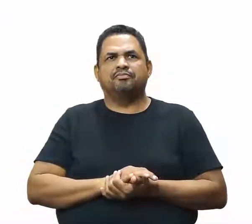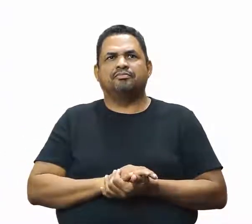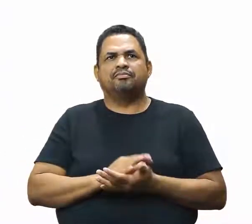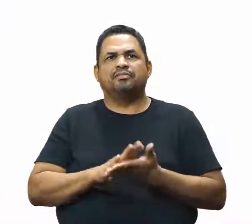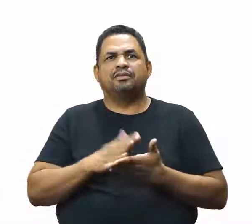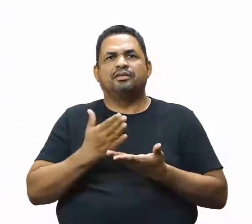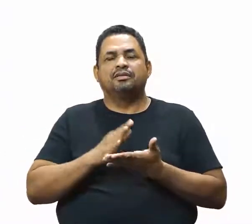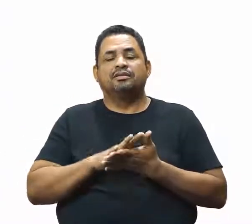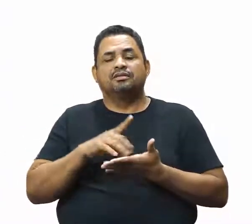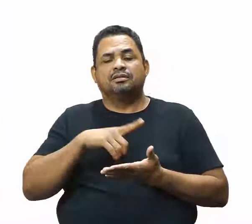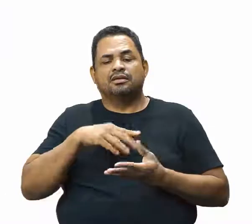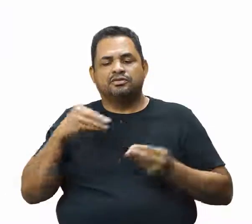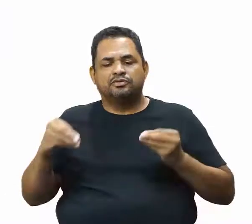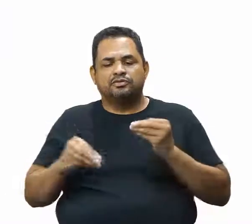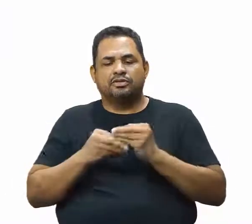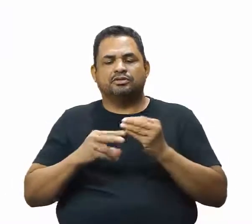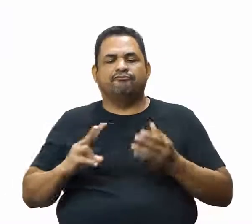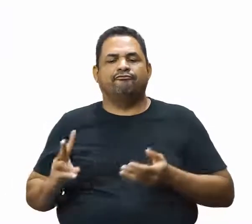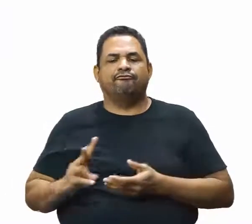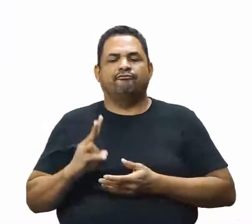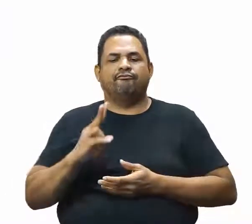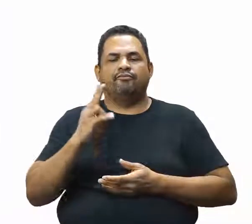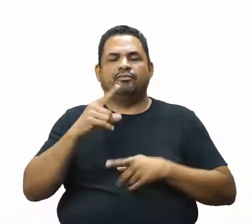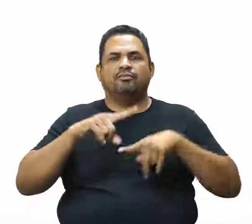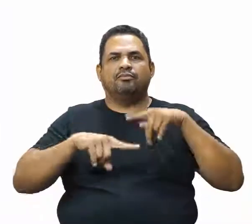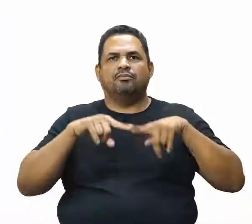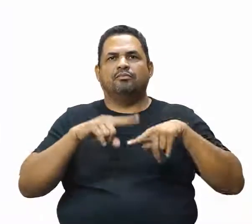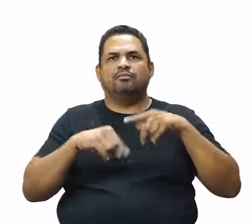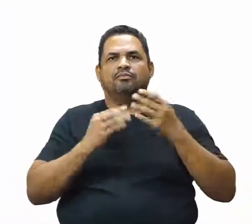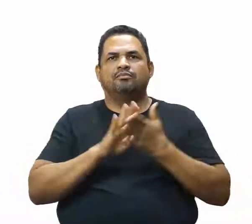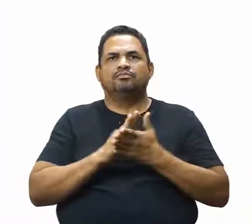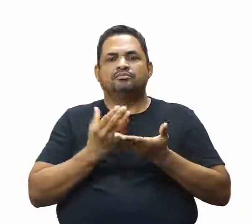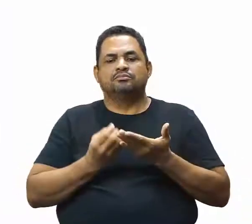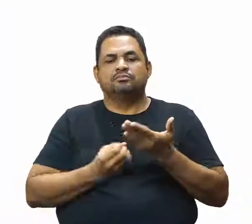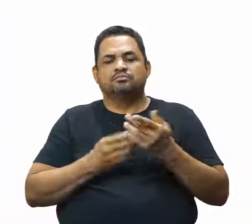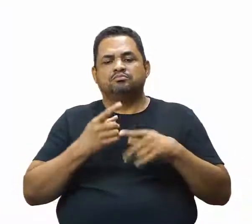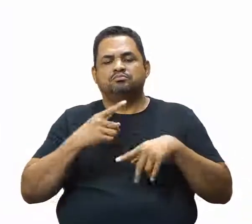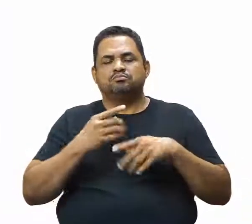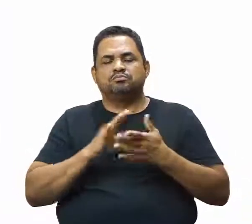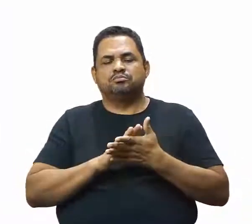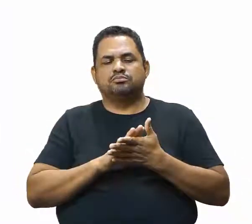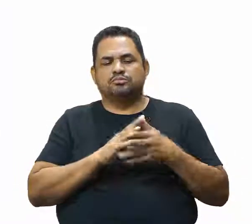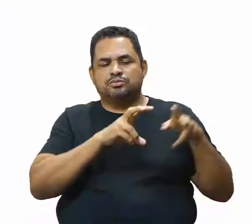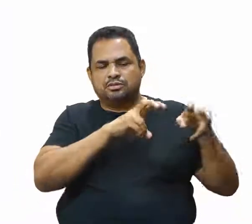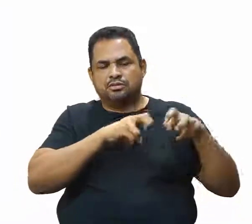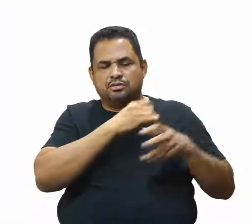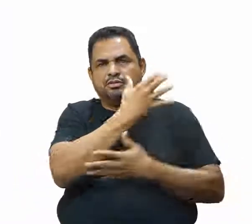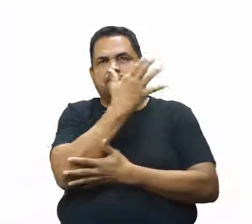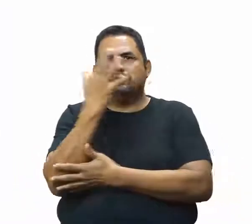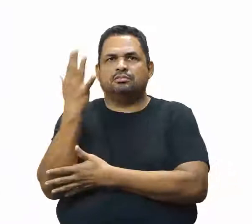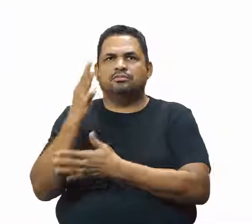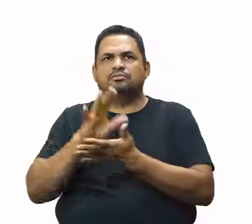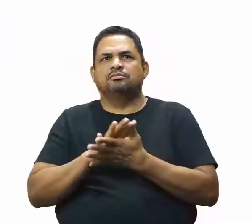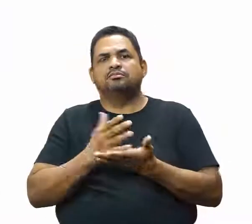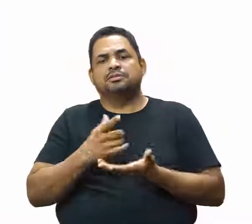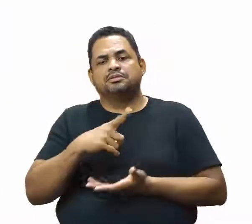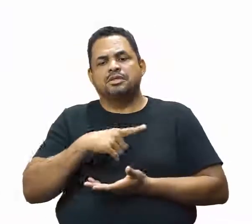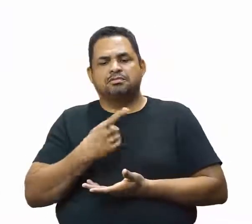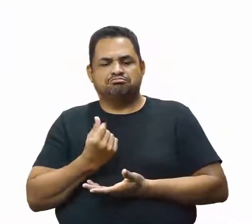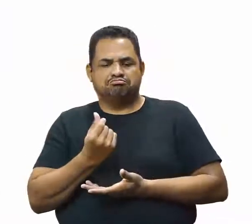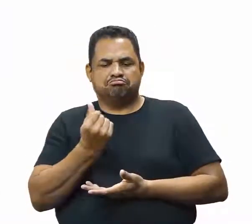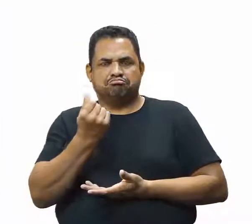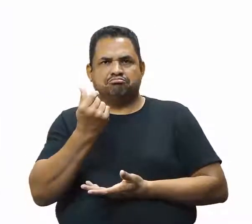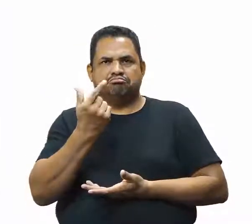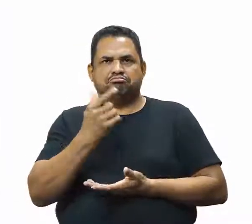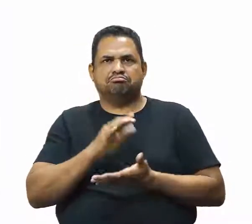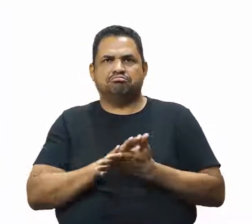tem agregado valor produtos de origem agroflorestais, com ganho significativo para quem? Para o produtor rural.